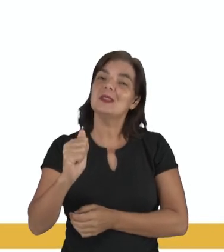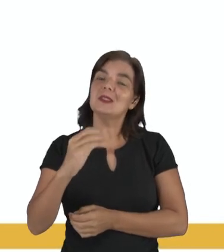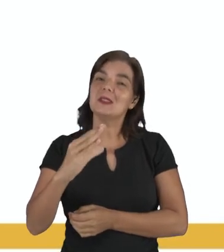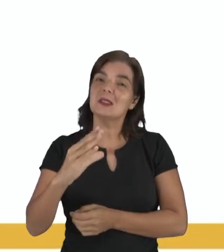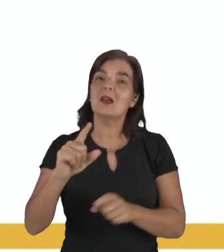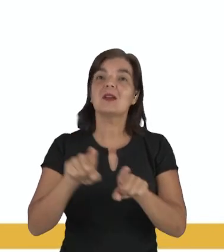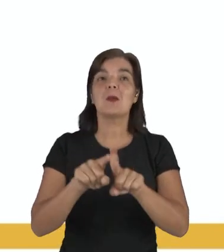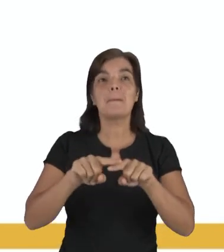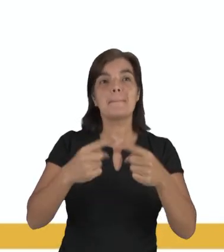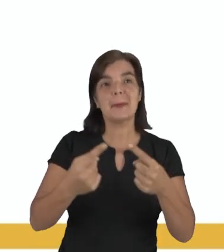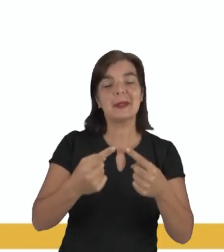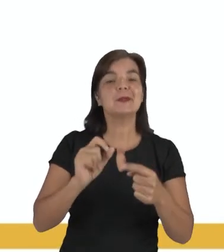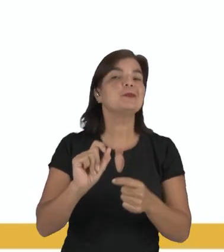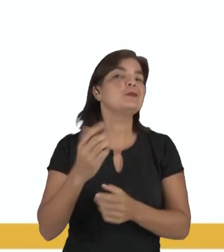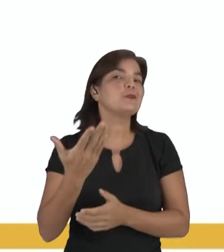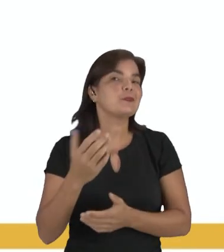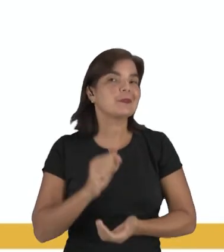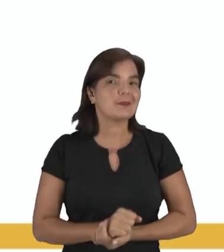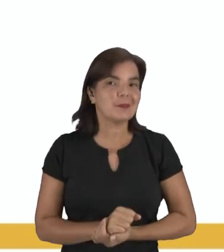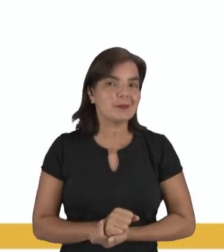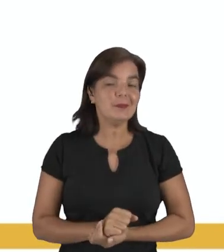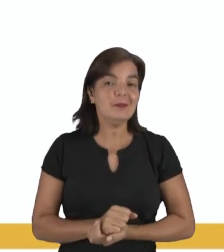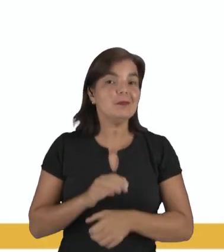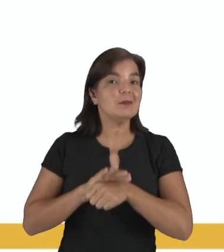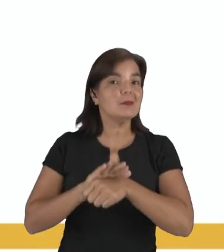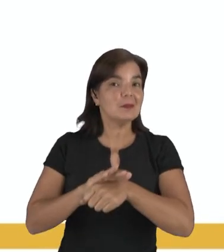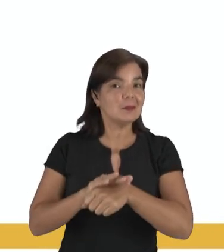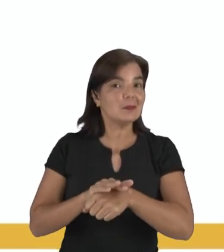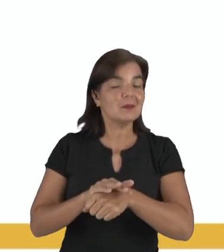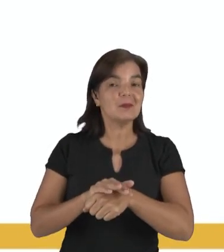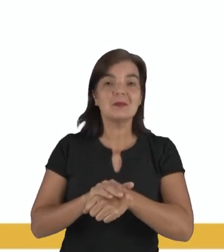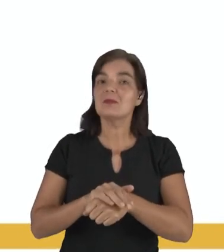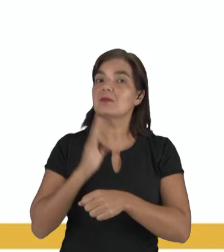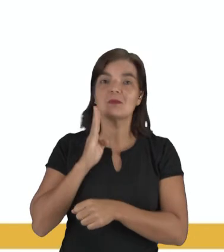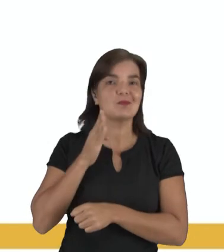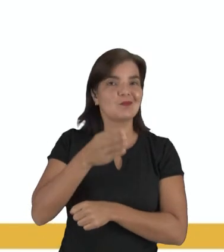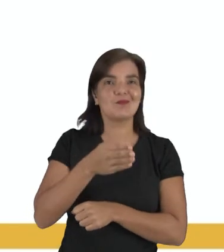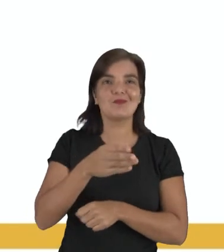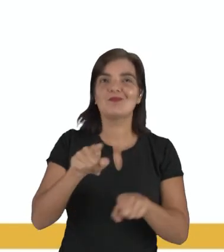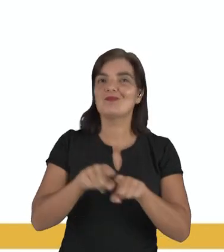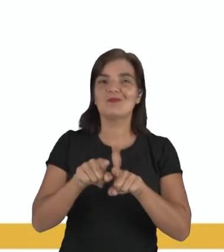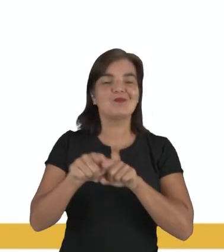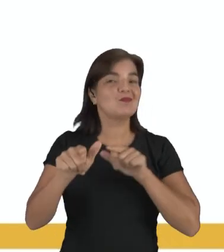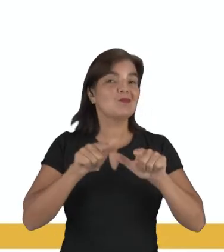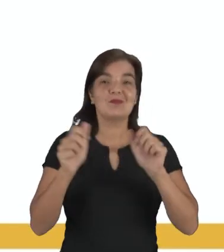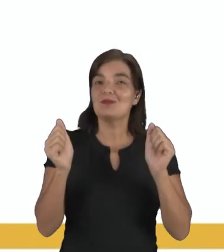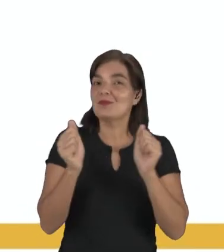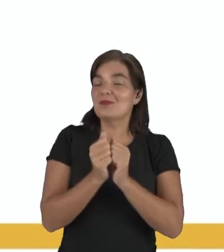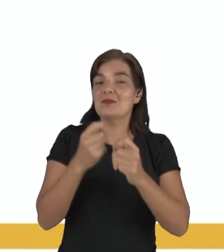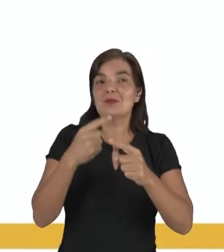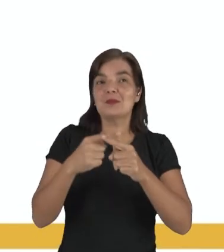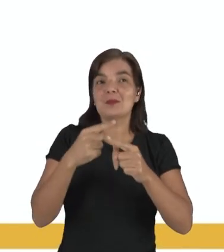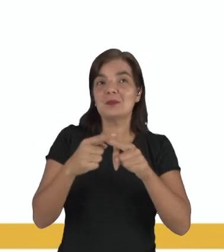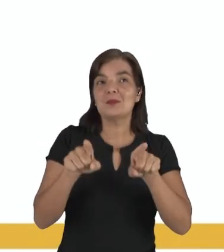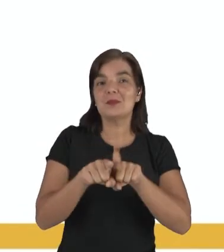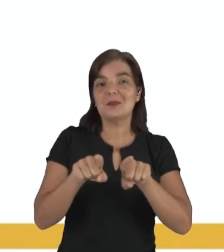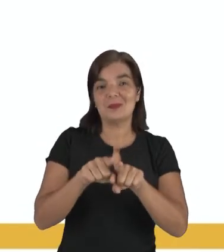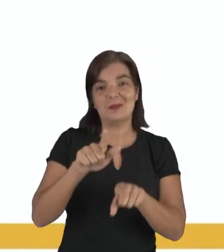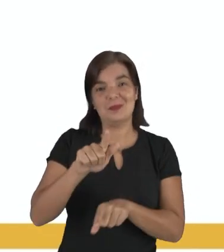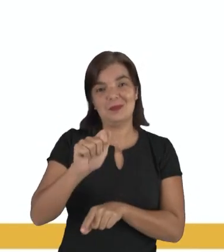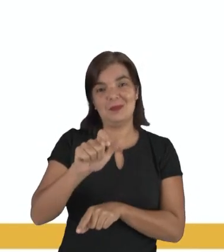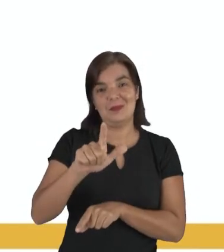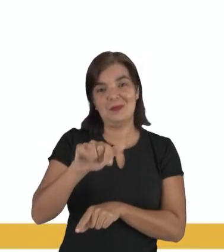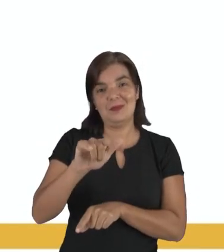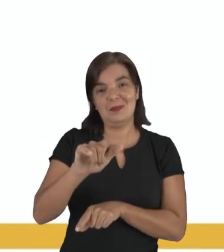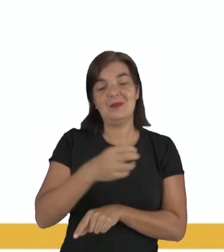trabalho de Newton, só que o que acontece? Essa colaboração, na verdade, não é tão direta. Eles não trabalharam junto porque Galileu Galilei